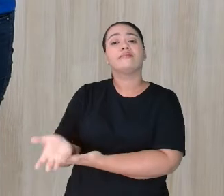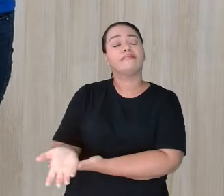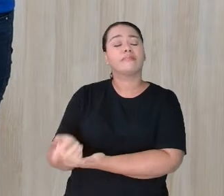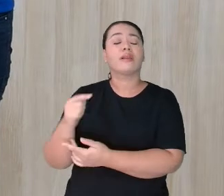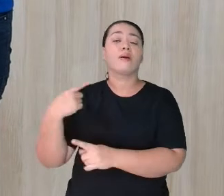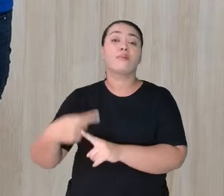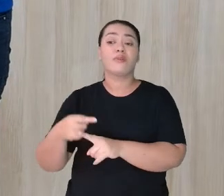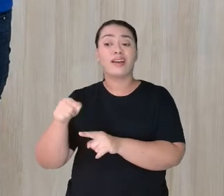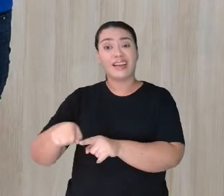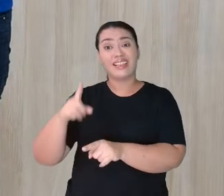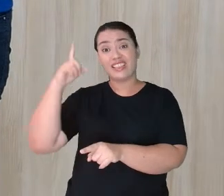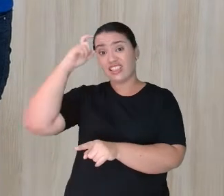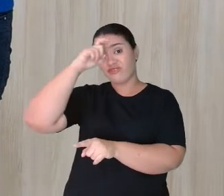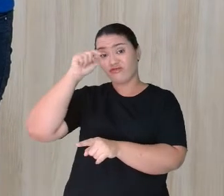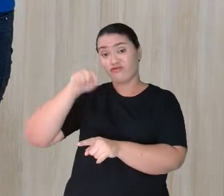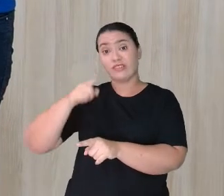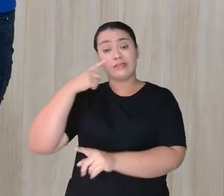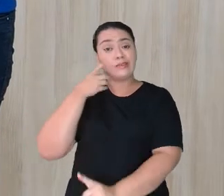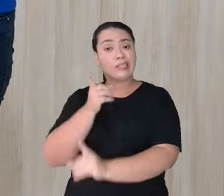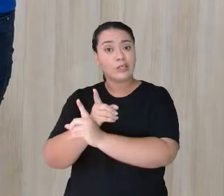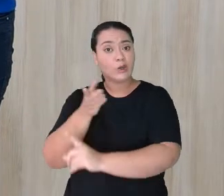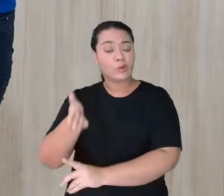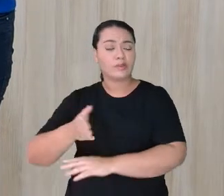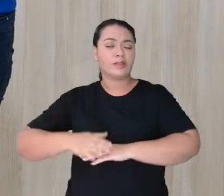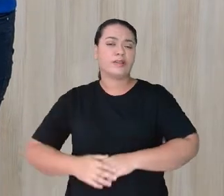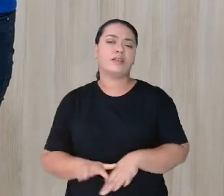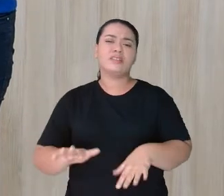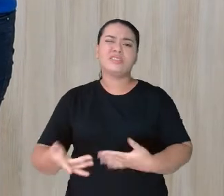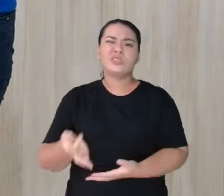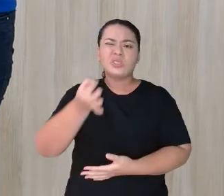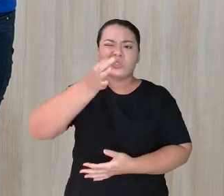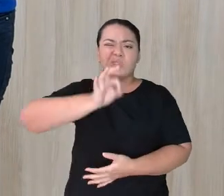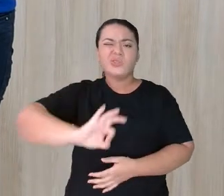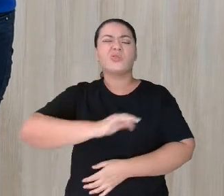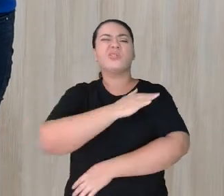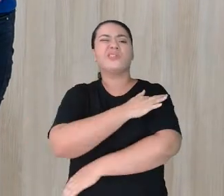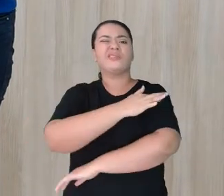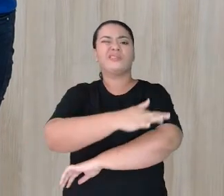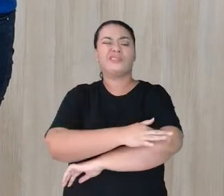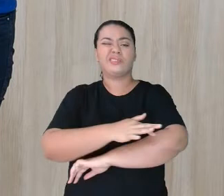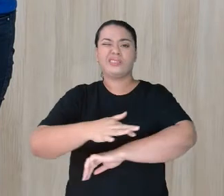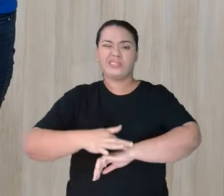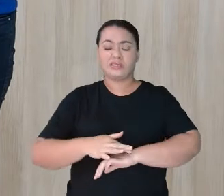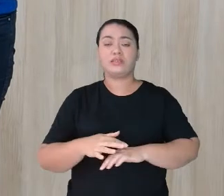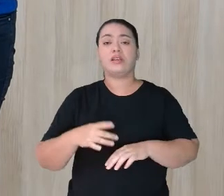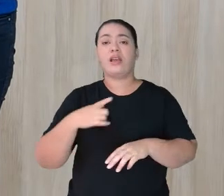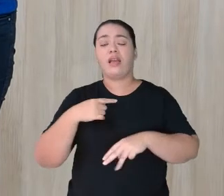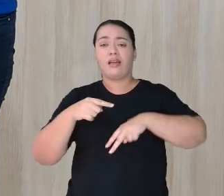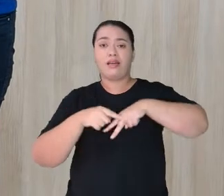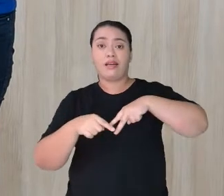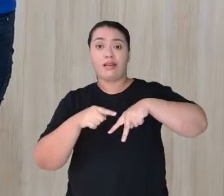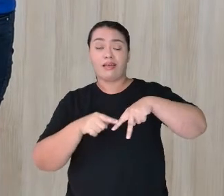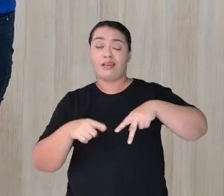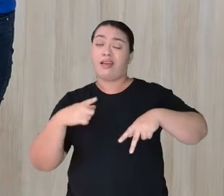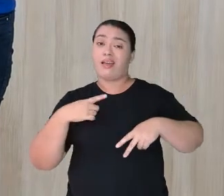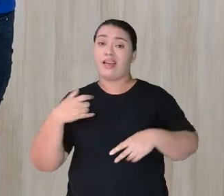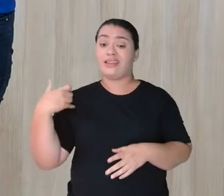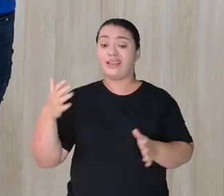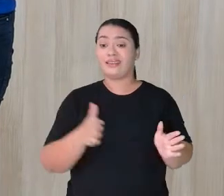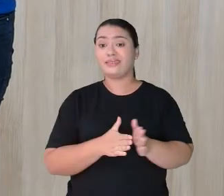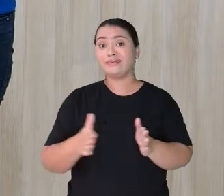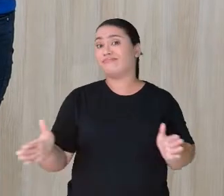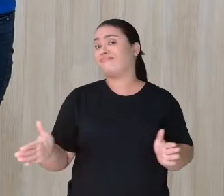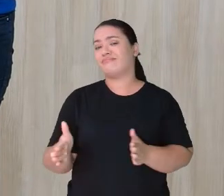difícil de detectar. Então, qualquer sintoma de dores intensas, e atinge várias fases etárias, né? Então, dores